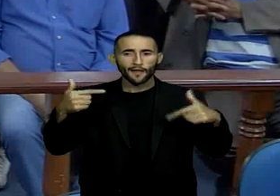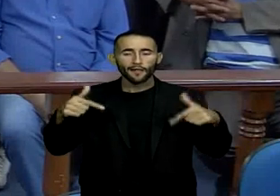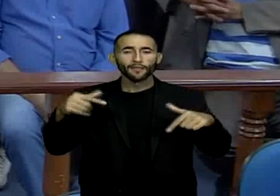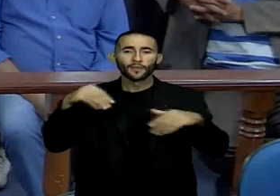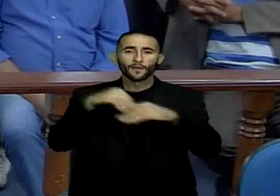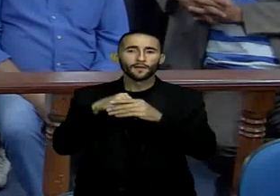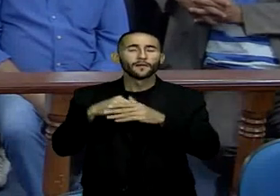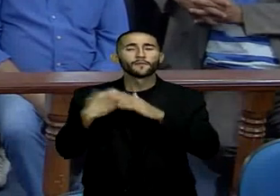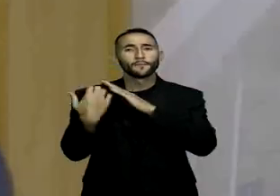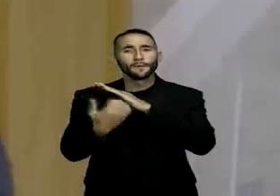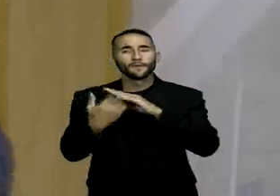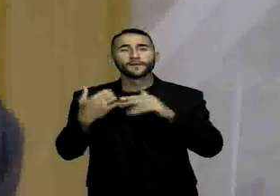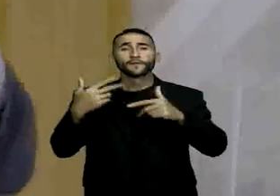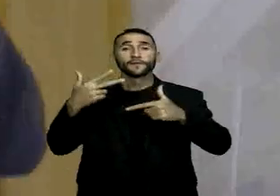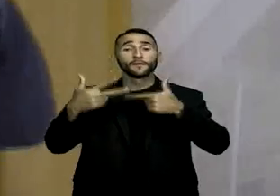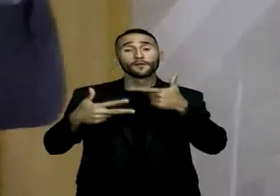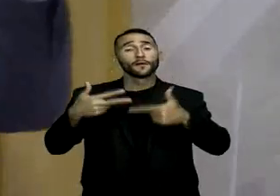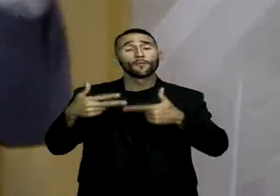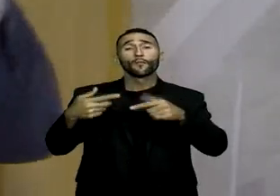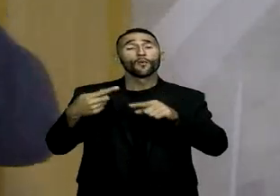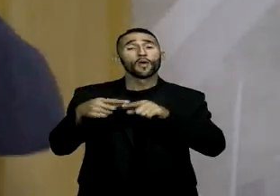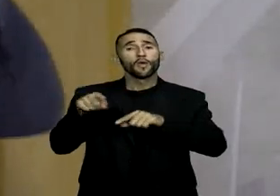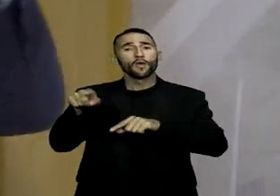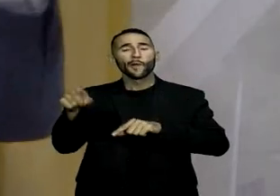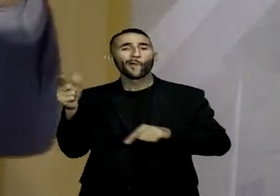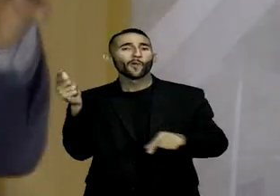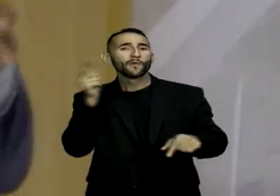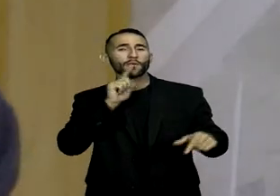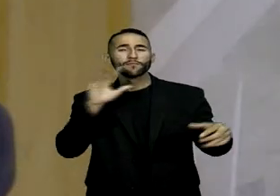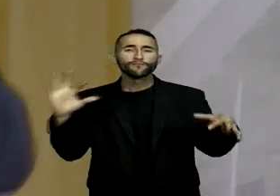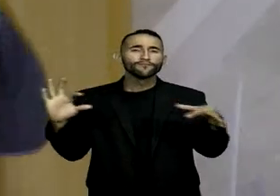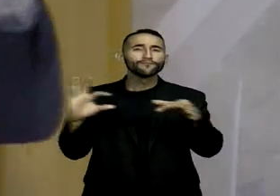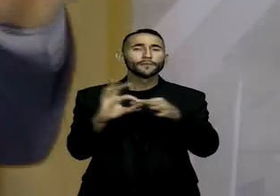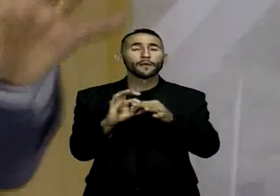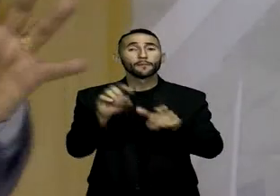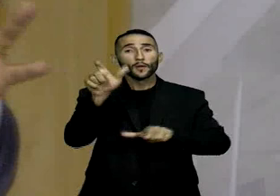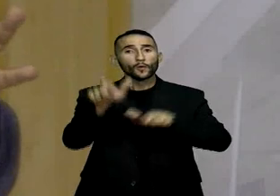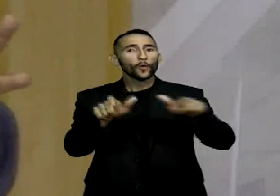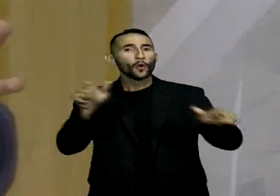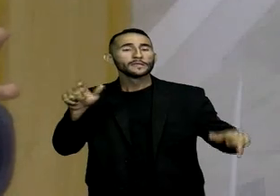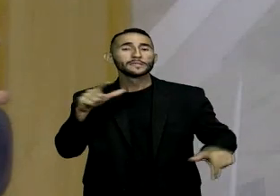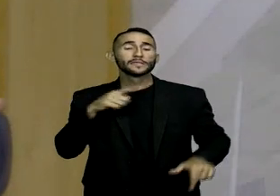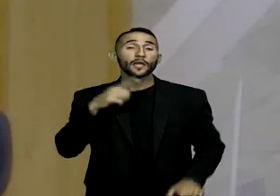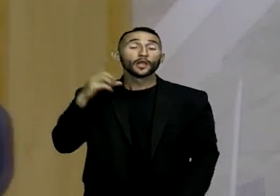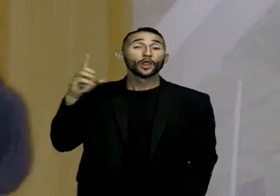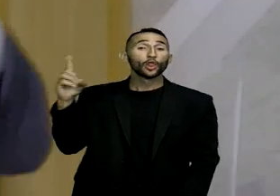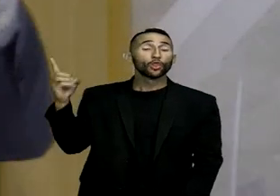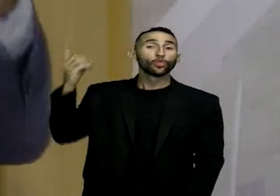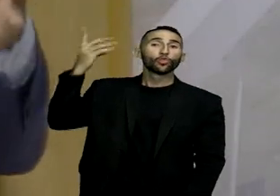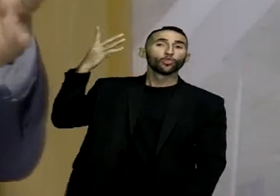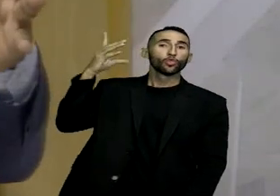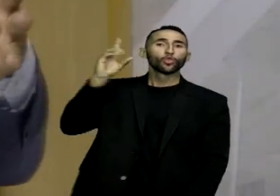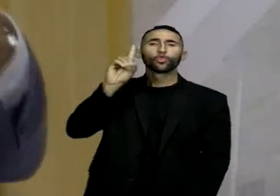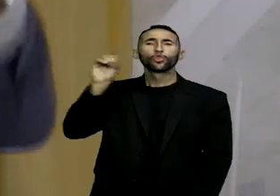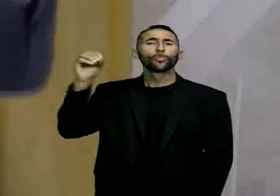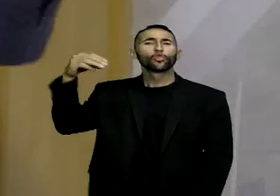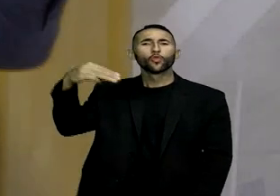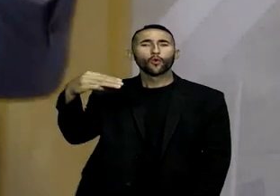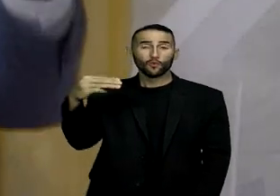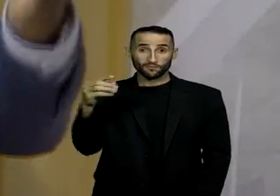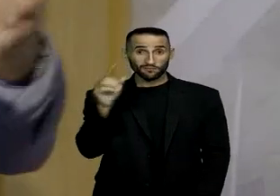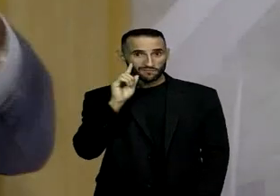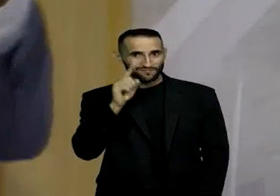terceirizadas da prefeitura, porque ele acaba identificando nessas pessoas o dom de cada um, né? Muitas vezes a pessoa...